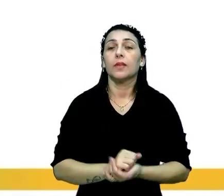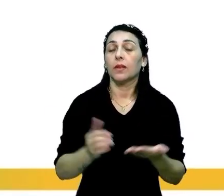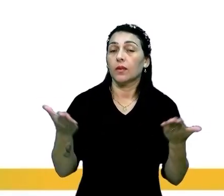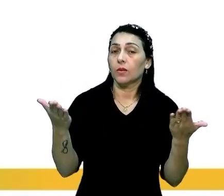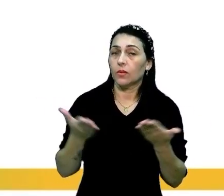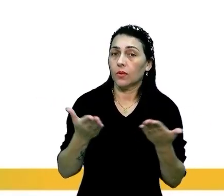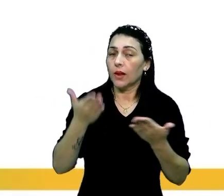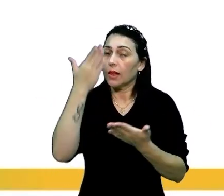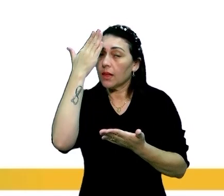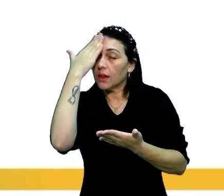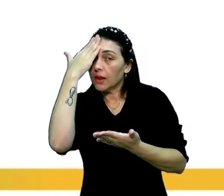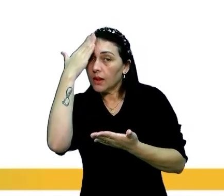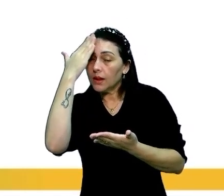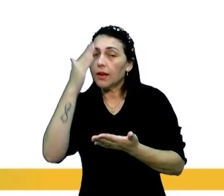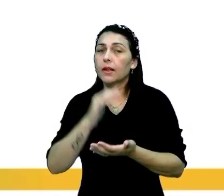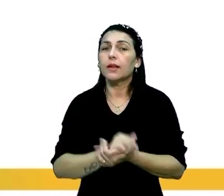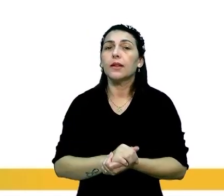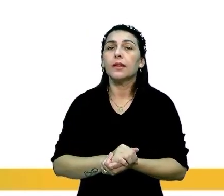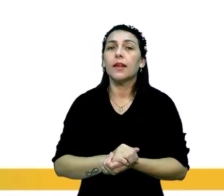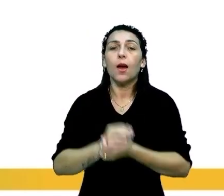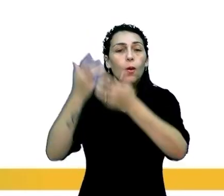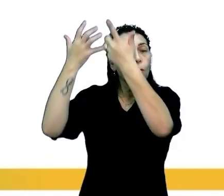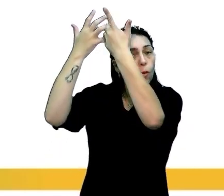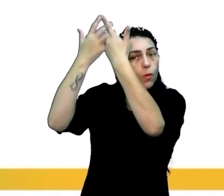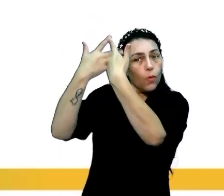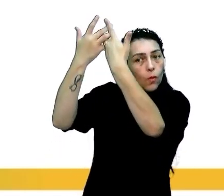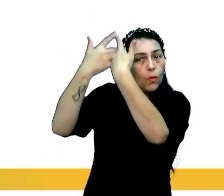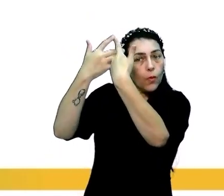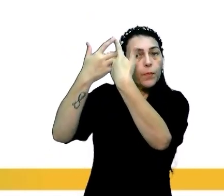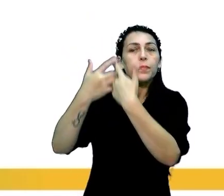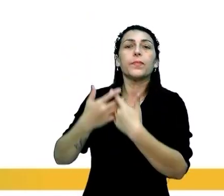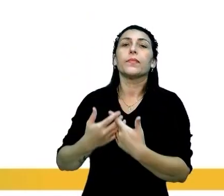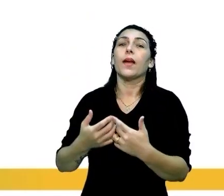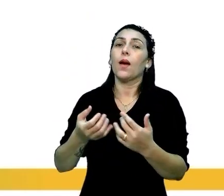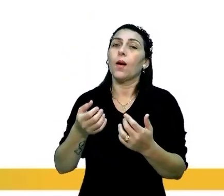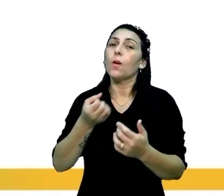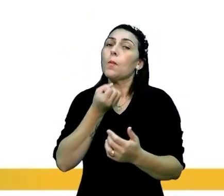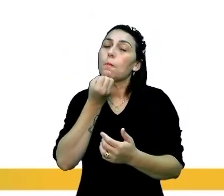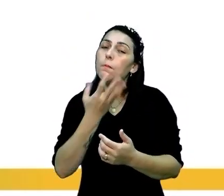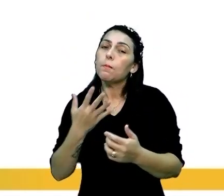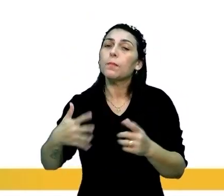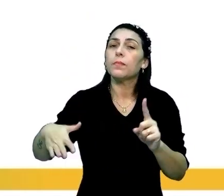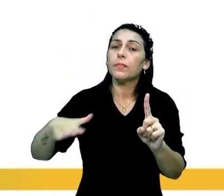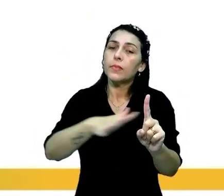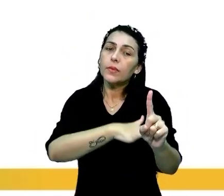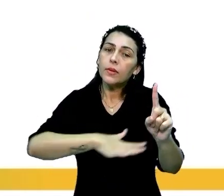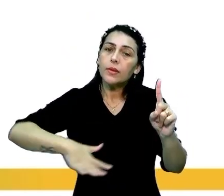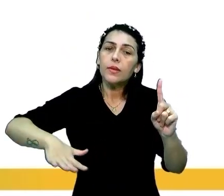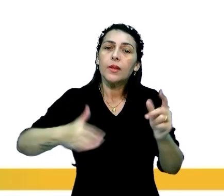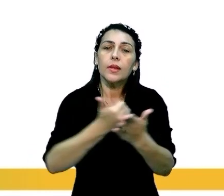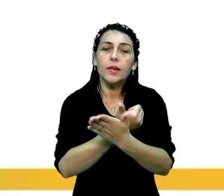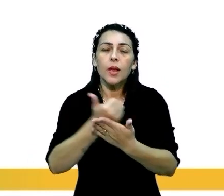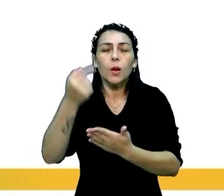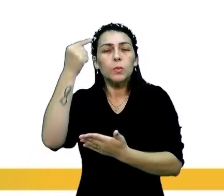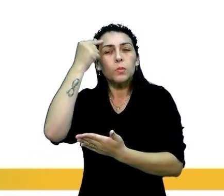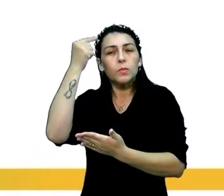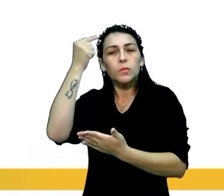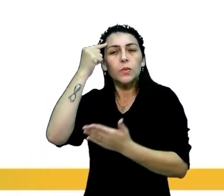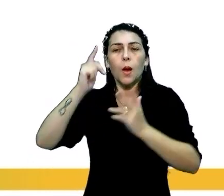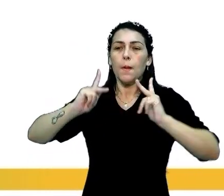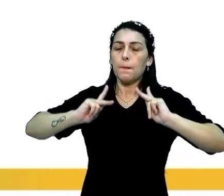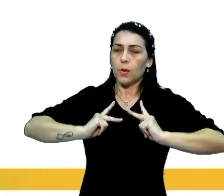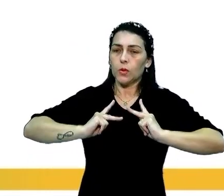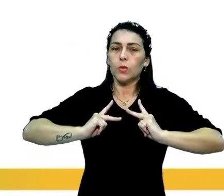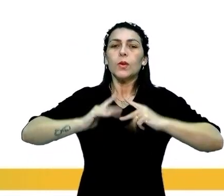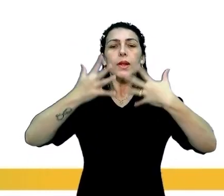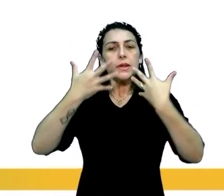tendo compreendido o cognitivo, aqui a gente tem o benefício social, que é a ação crítica reflexiva sobre posturas